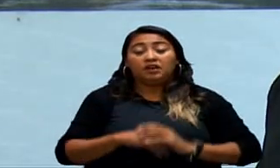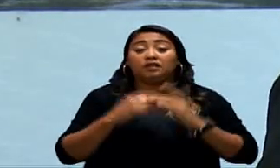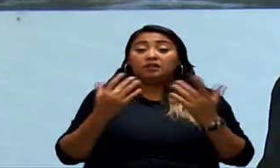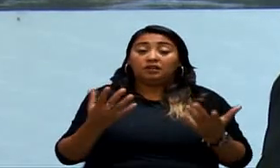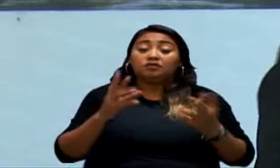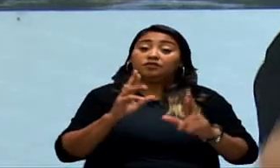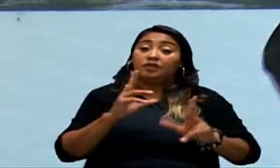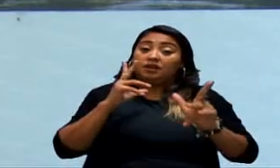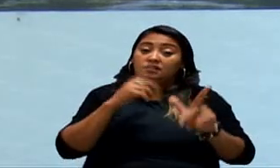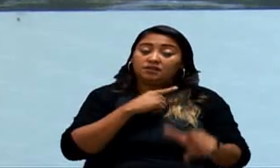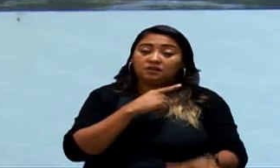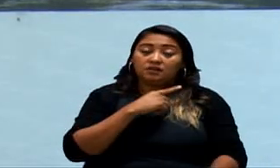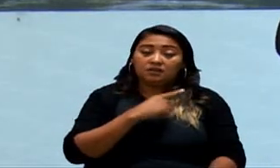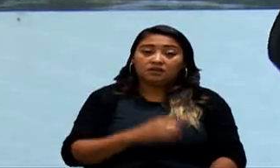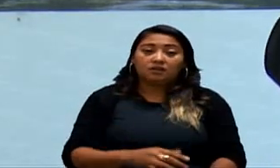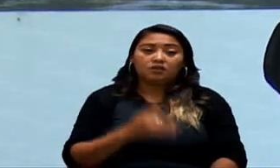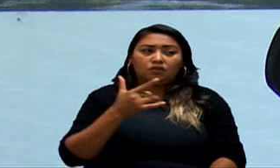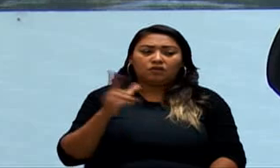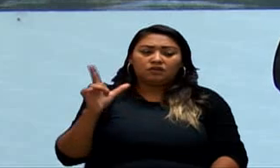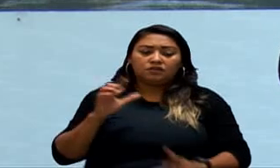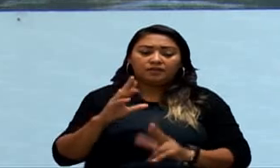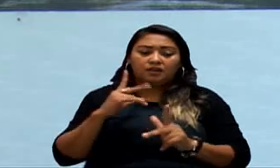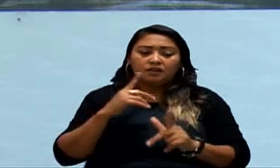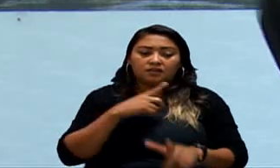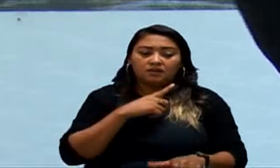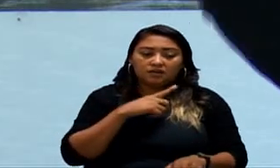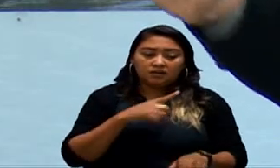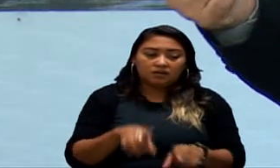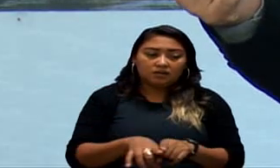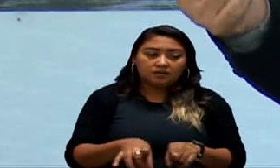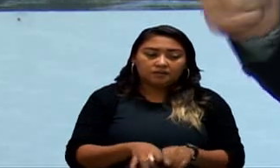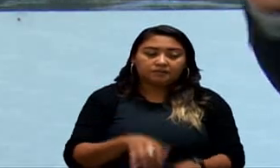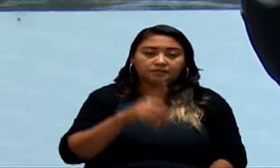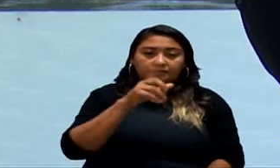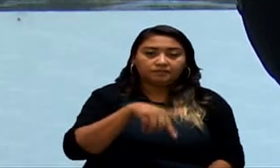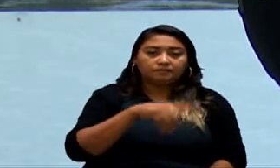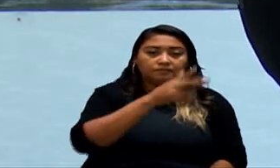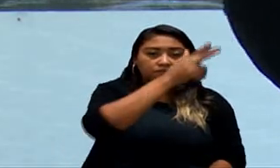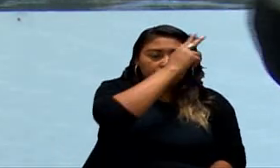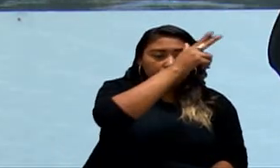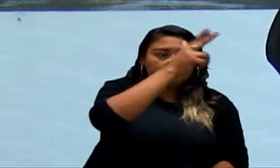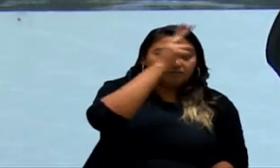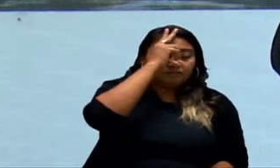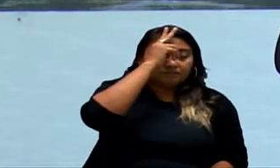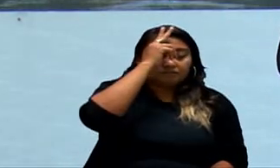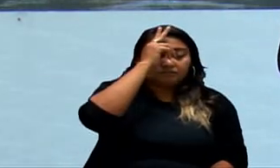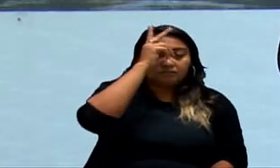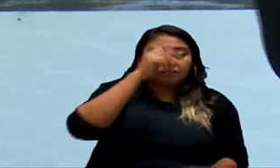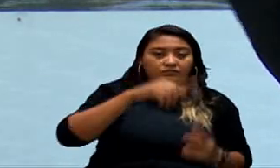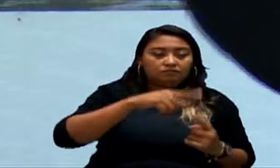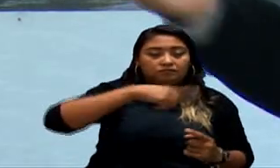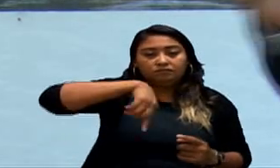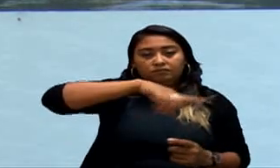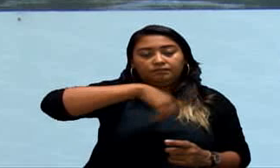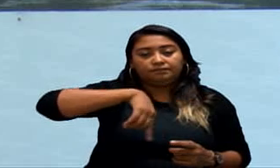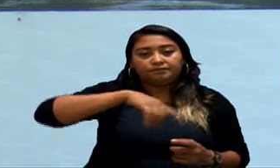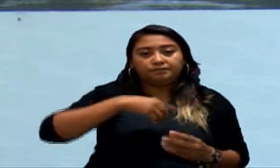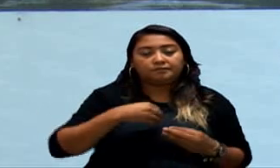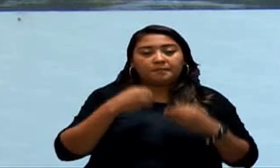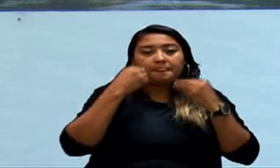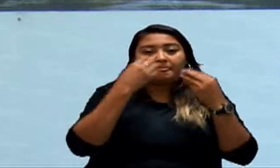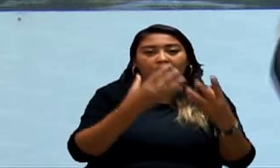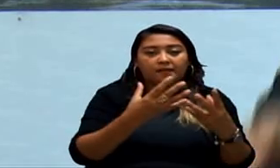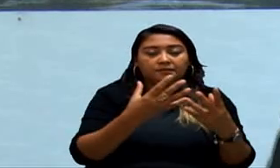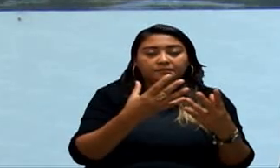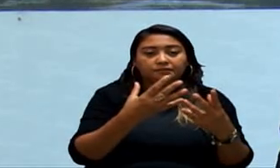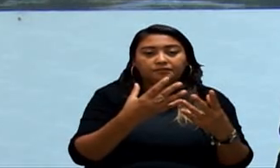essa diferença. Qual é a outra diferença mesmo, doutora Márcia? Uma é que a prefeitura não... No nosso caso, nós não fornecemos